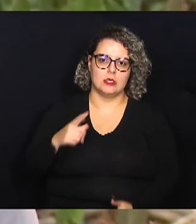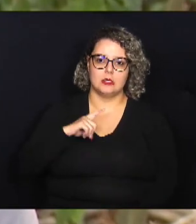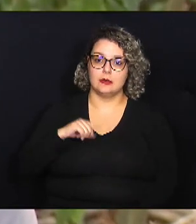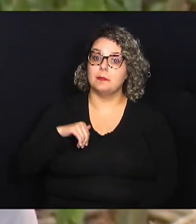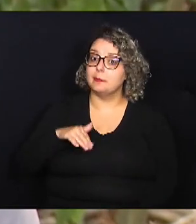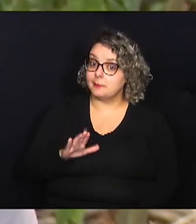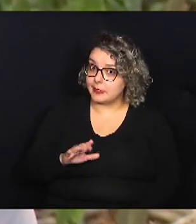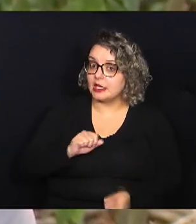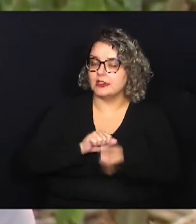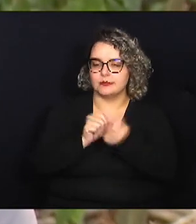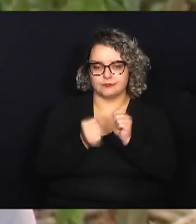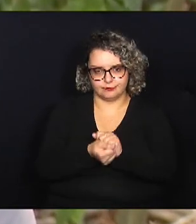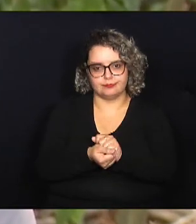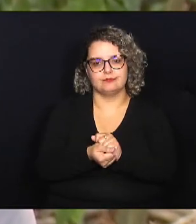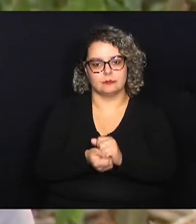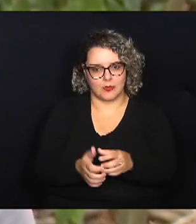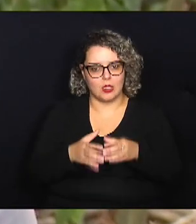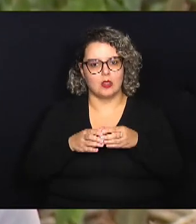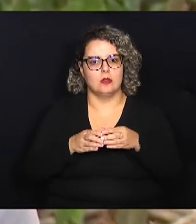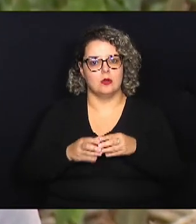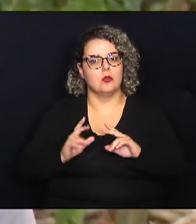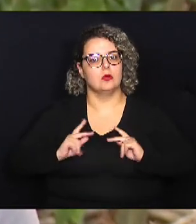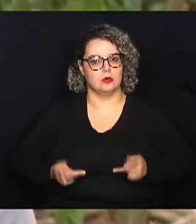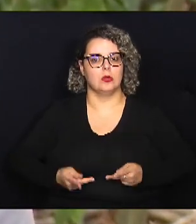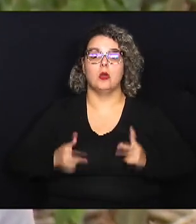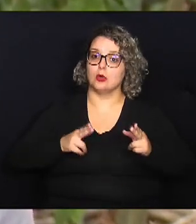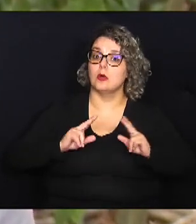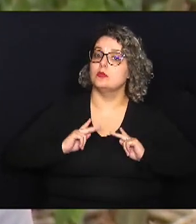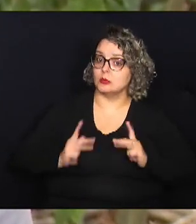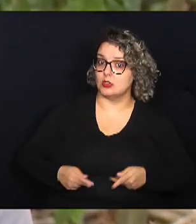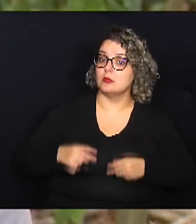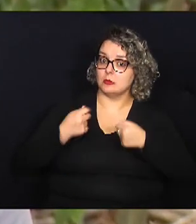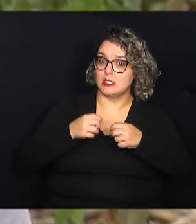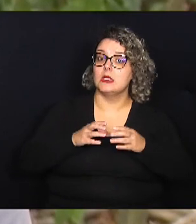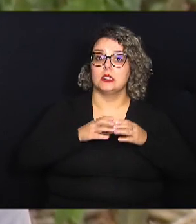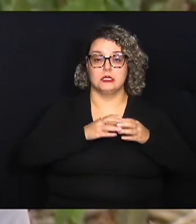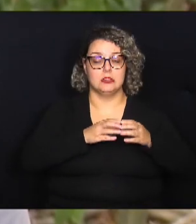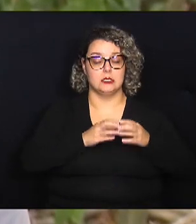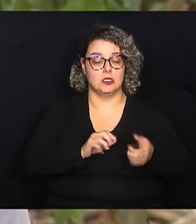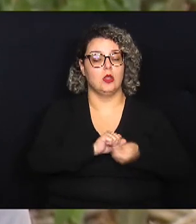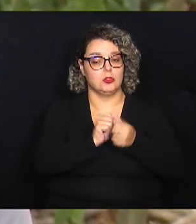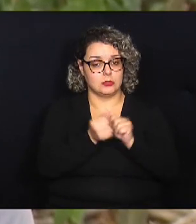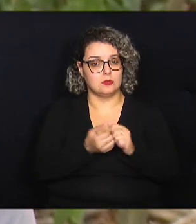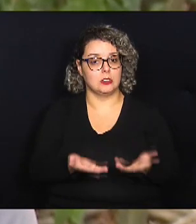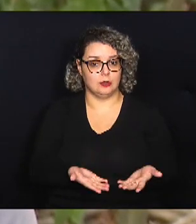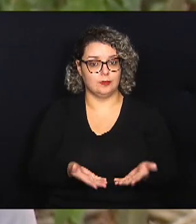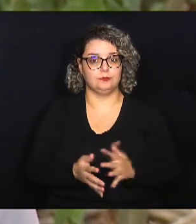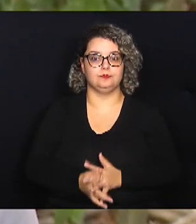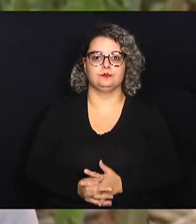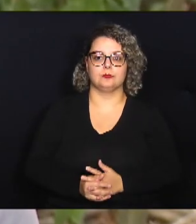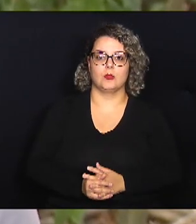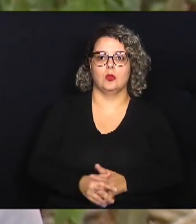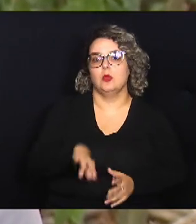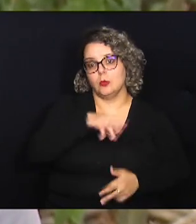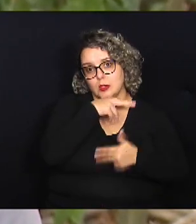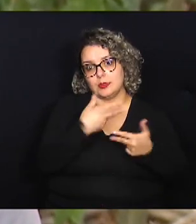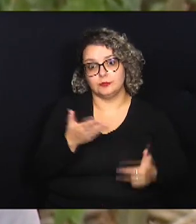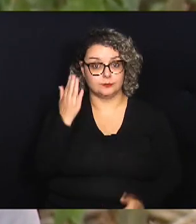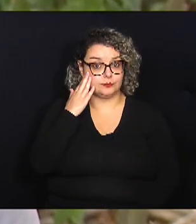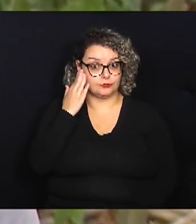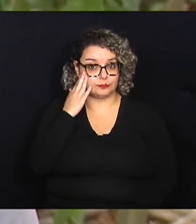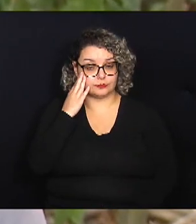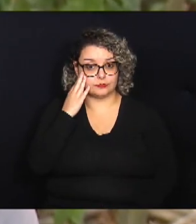se adaptar a essa convivência com o ser humano, assim como o ser humano precisa se adaptar a essa convivência. Né? E entender que eles